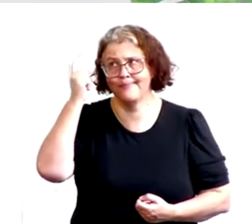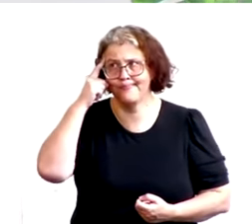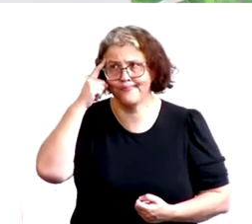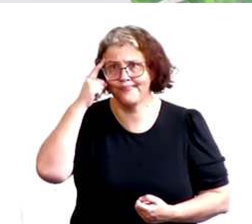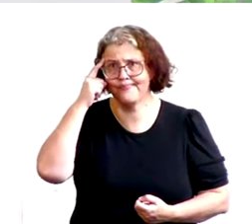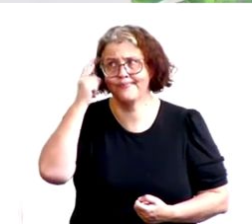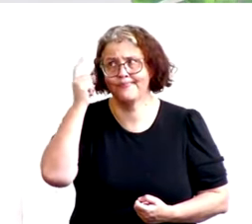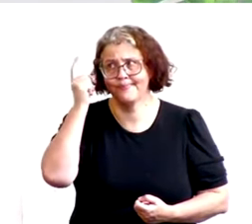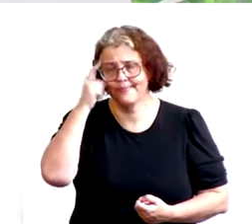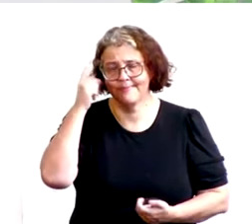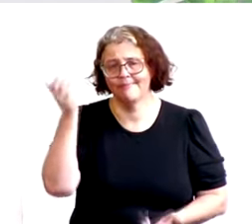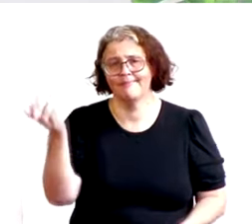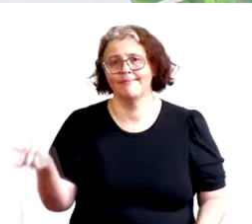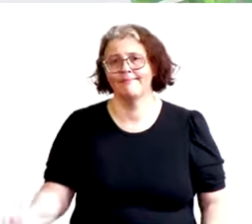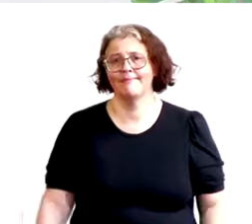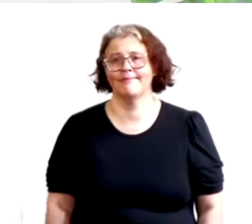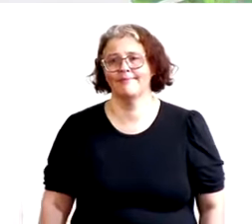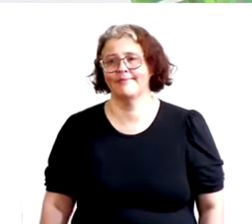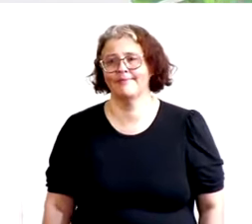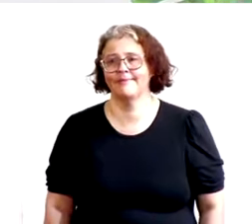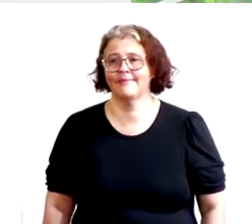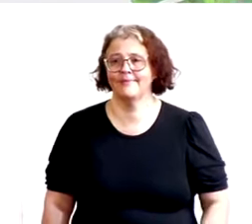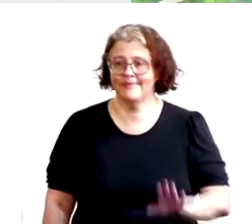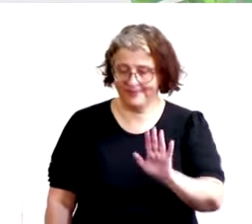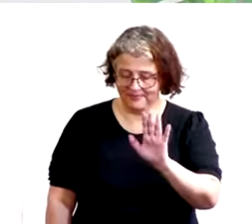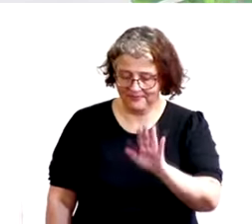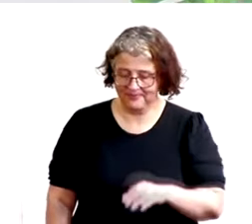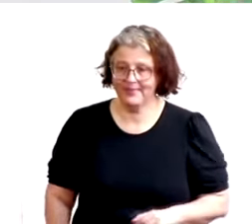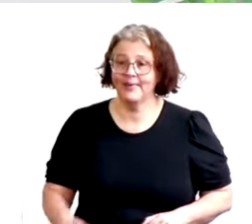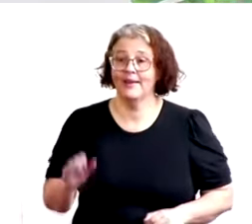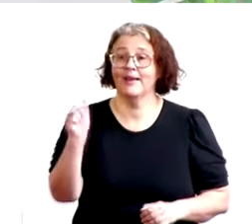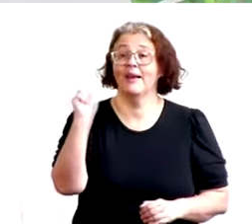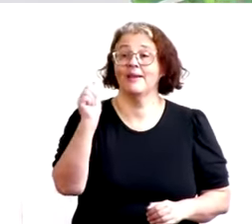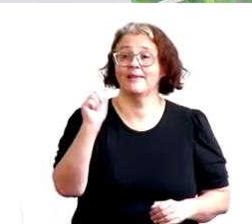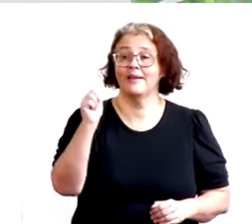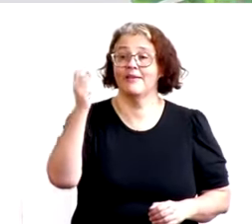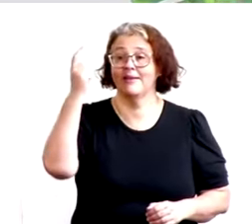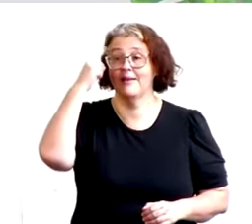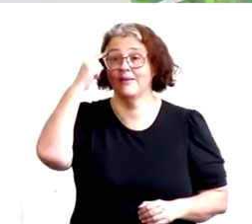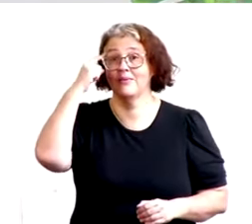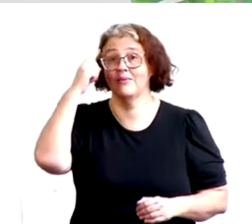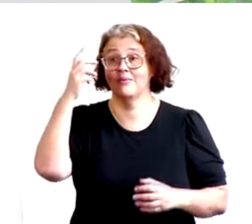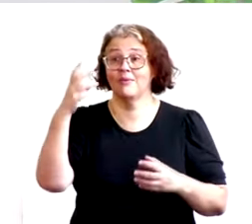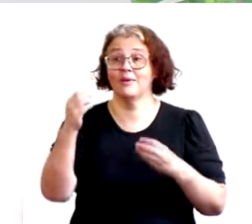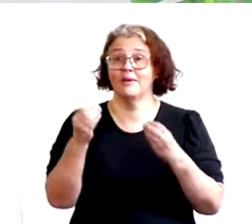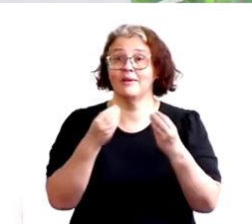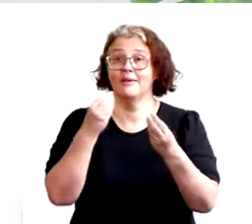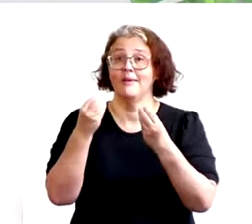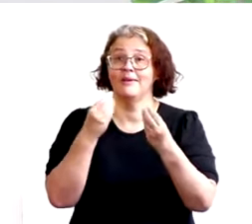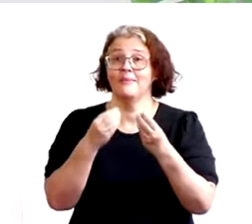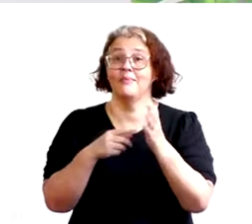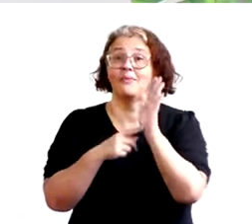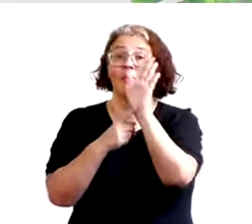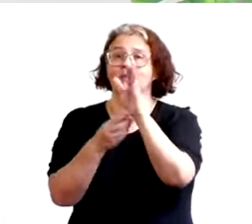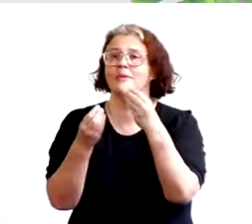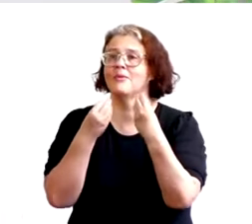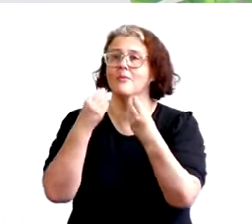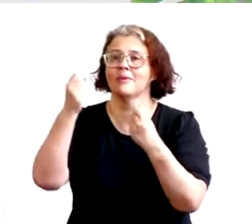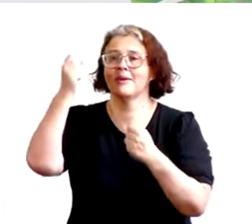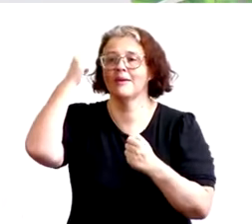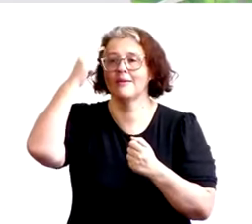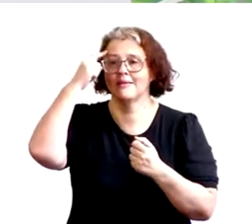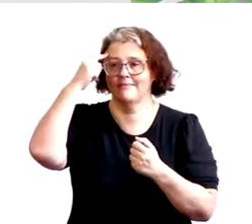aqui nos dá um pouco mais o seu estado da sua mente o meditar nos tempos de outrora